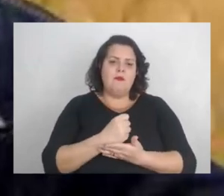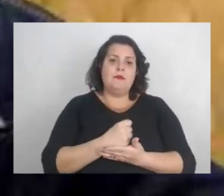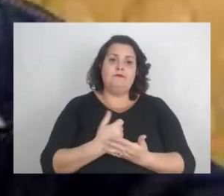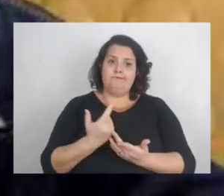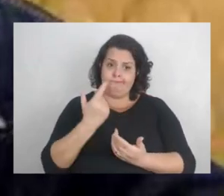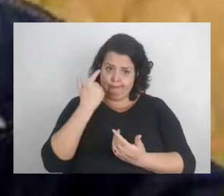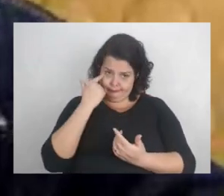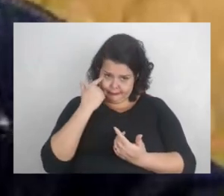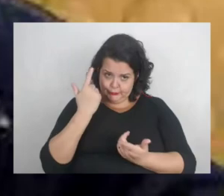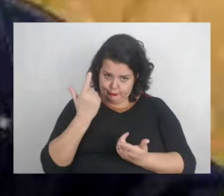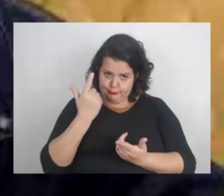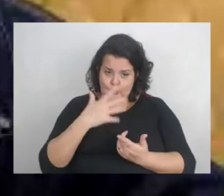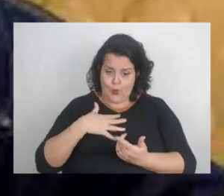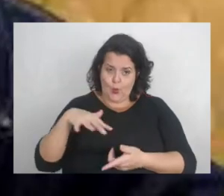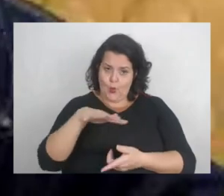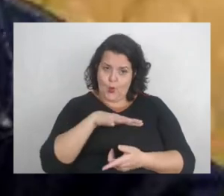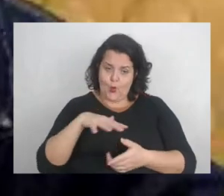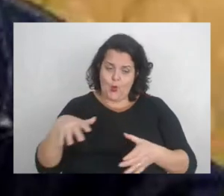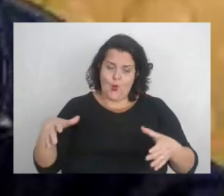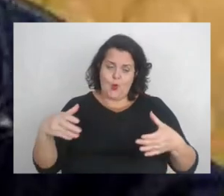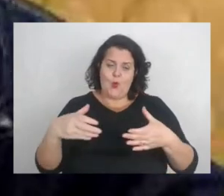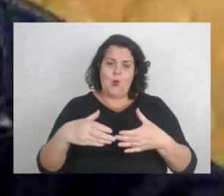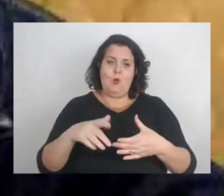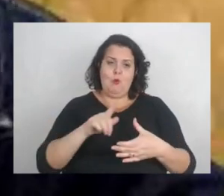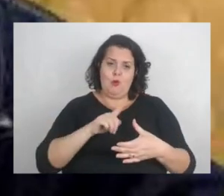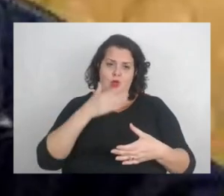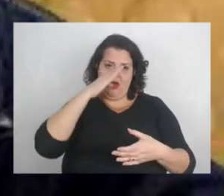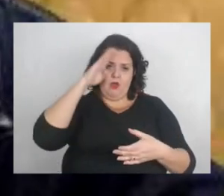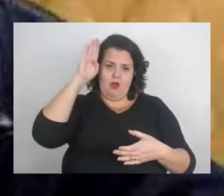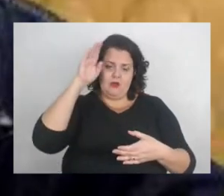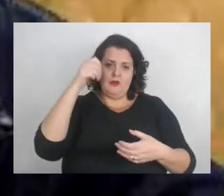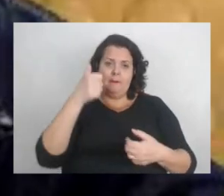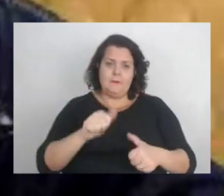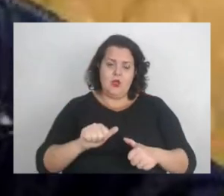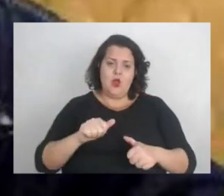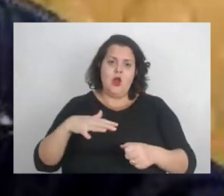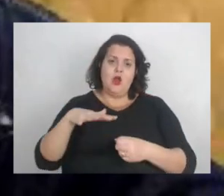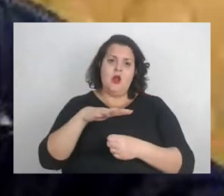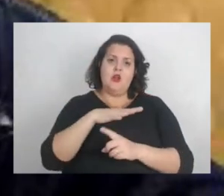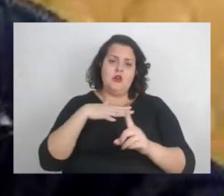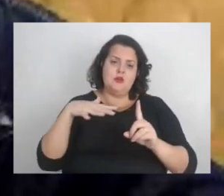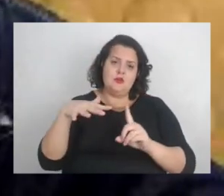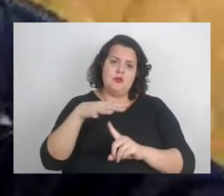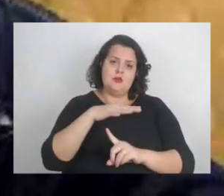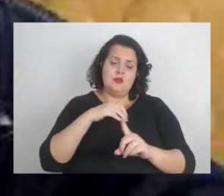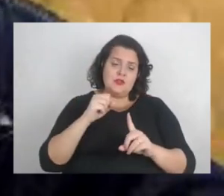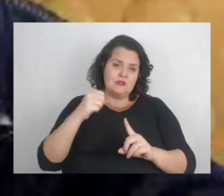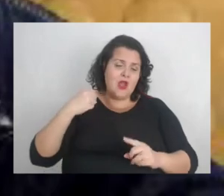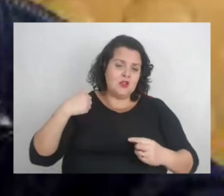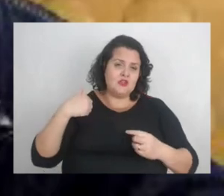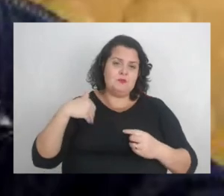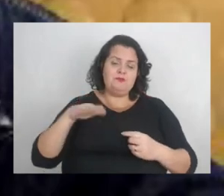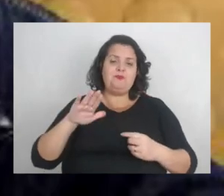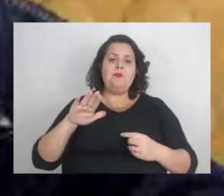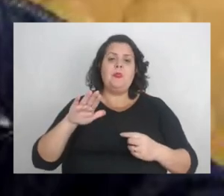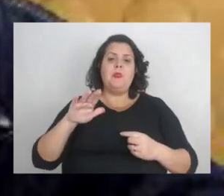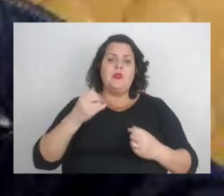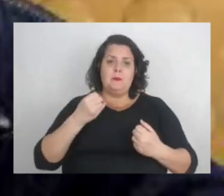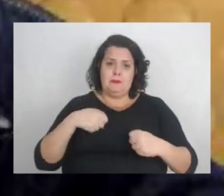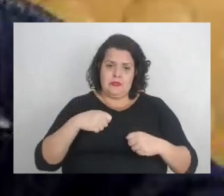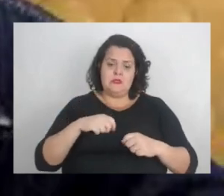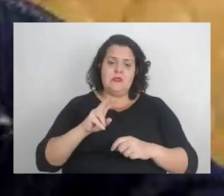comunidade acadêmica. Imagina como é a sociedade em geral, né? Então, se por um lado o tratamento de efluente precisa melhorar muito